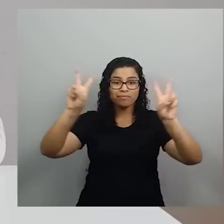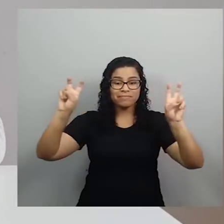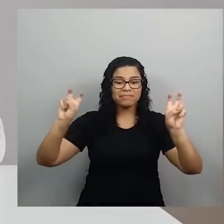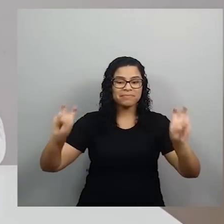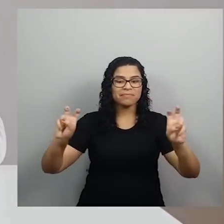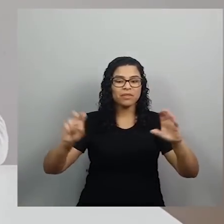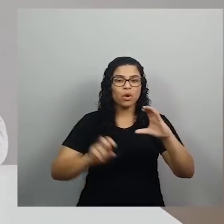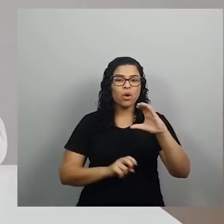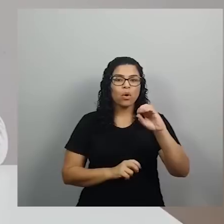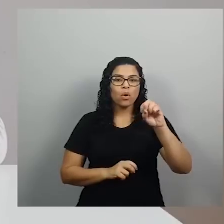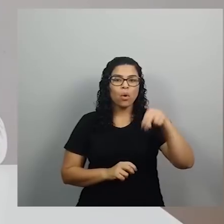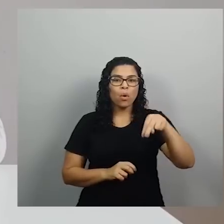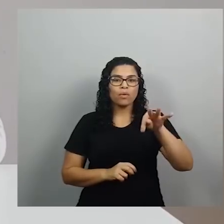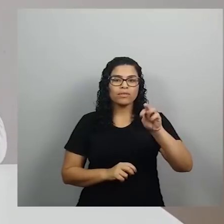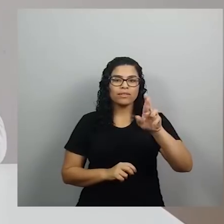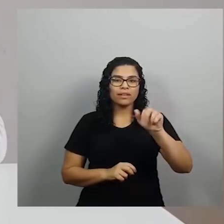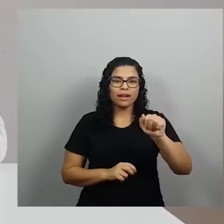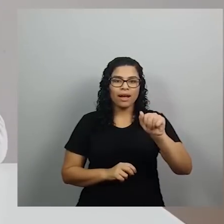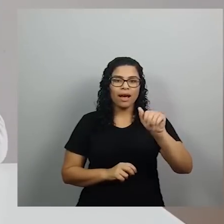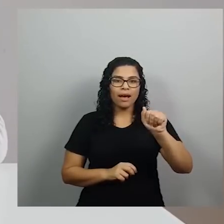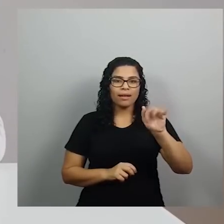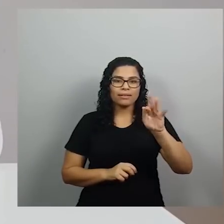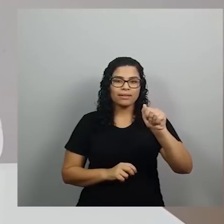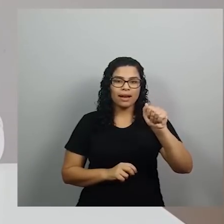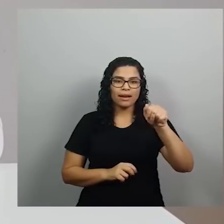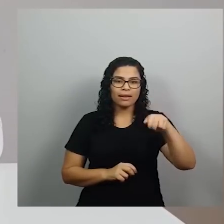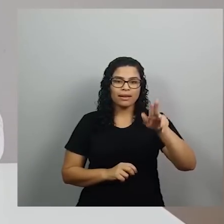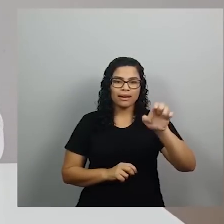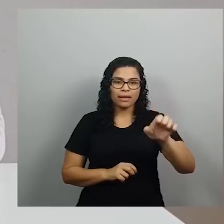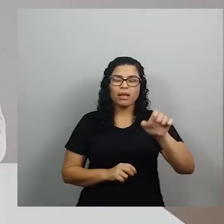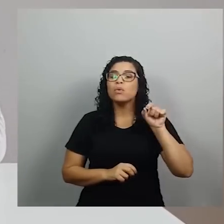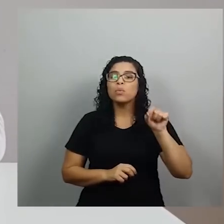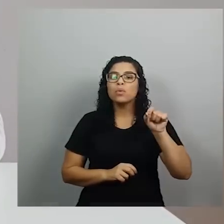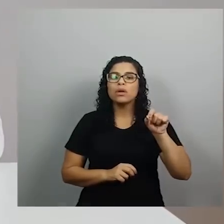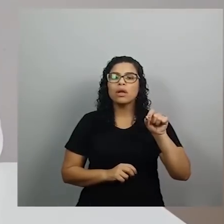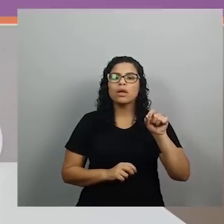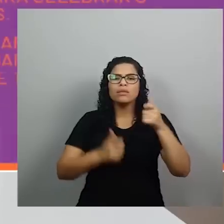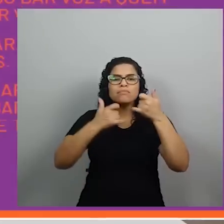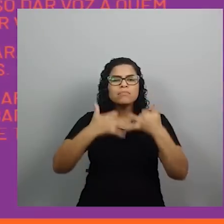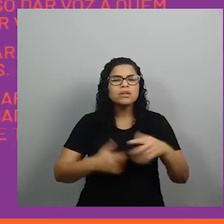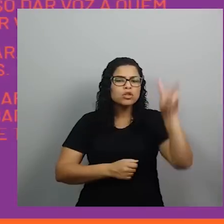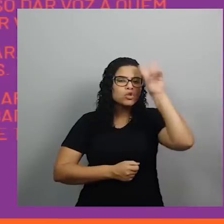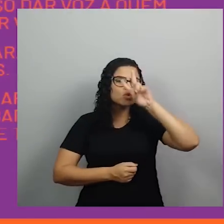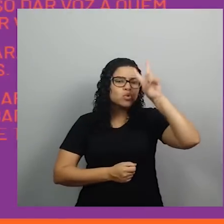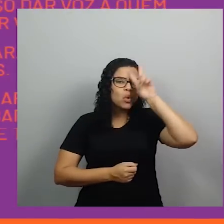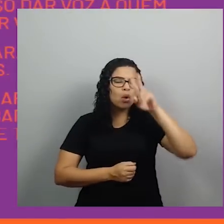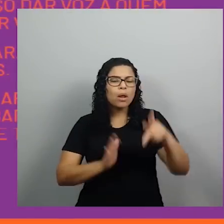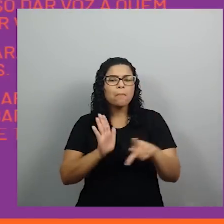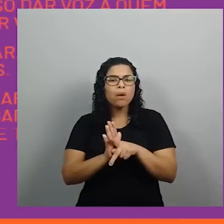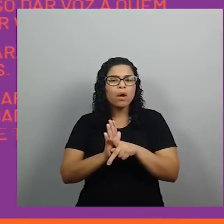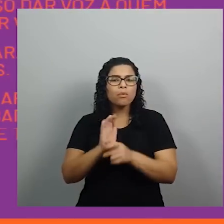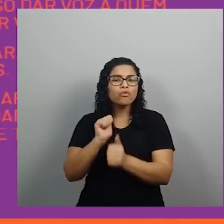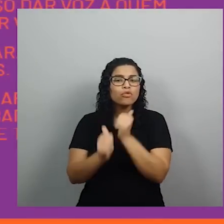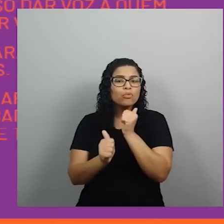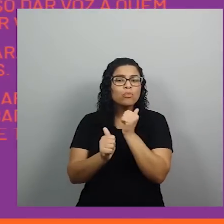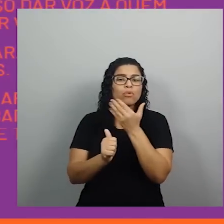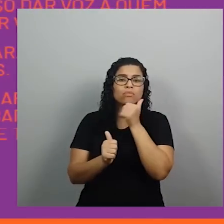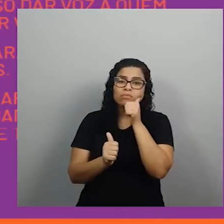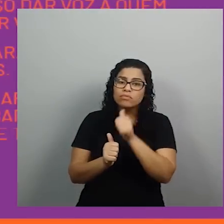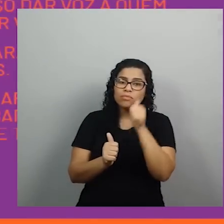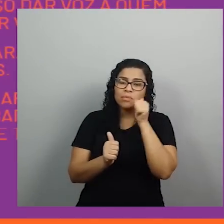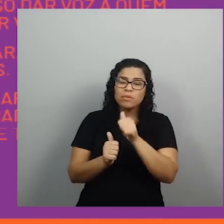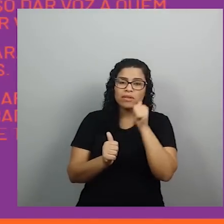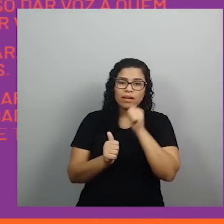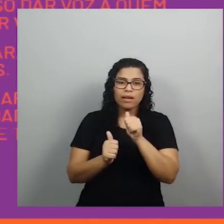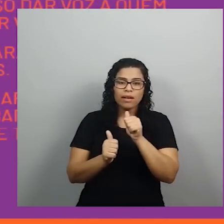era Contra-Ataque, as Mulheres do Futebol, que conta um pouco mais da história do futebol feminino e de todas suas vitórias,